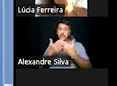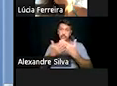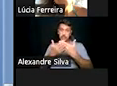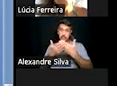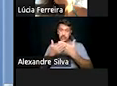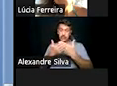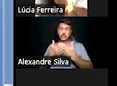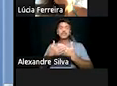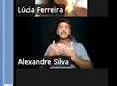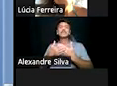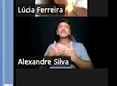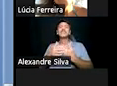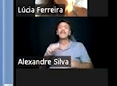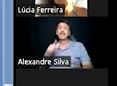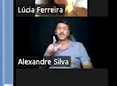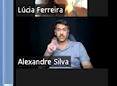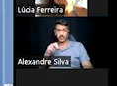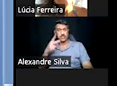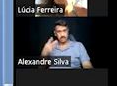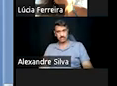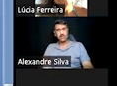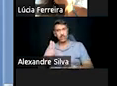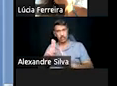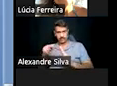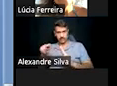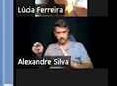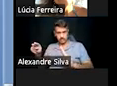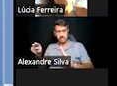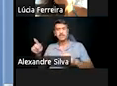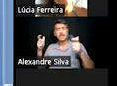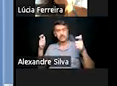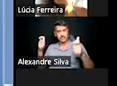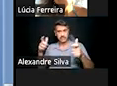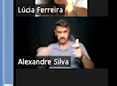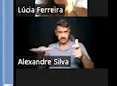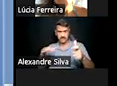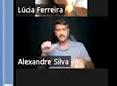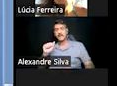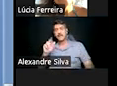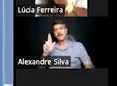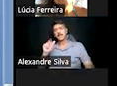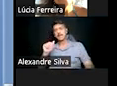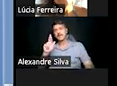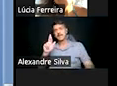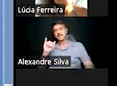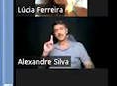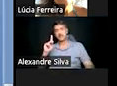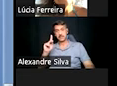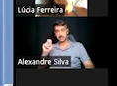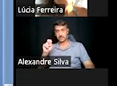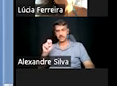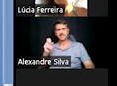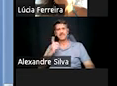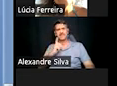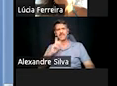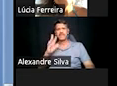os nossos alunos daqui da UFRJ, numa região, no Araripe, a qual, durante